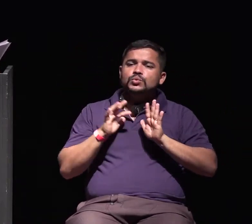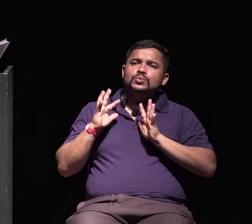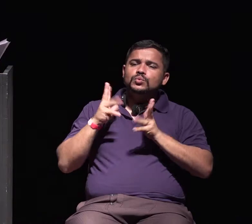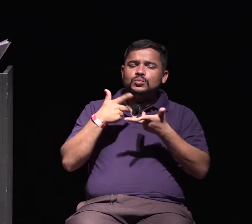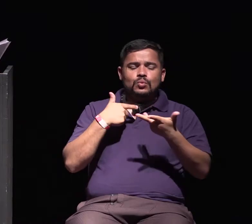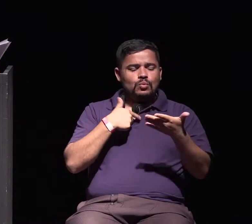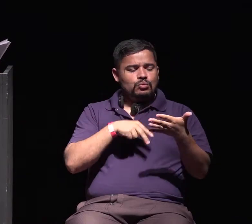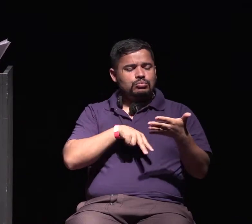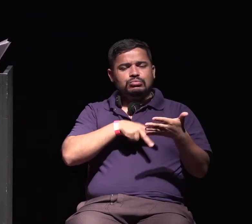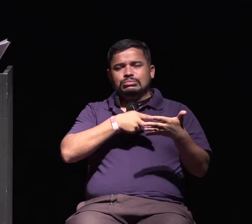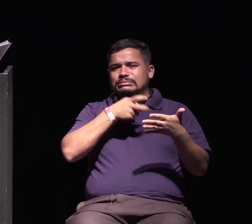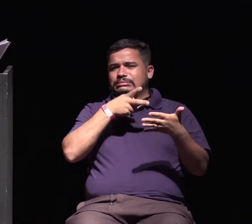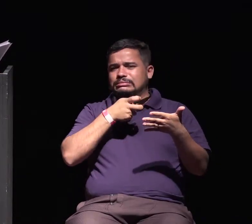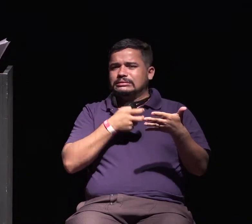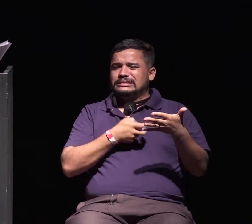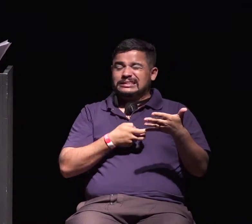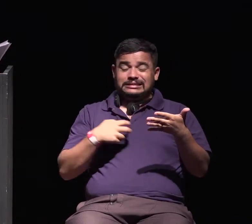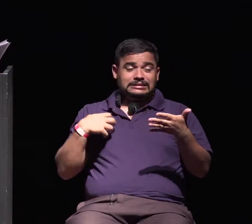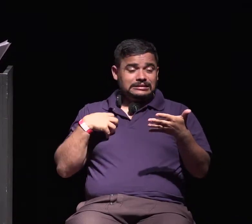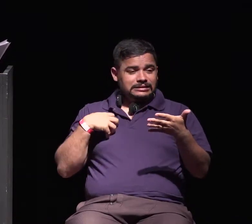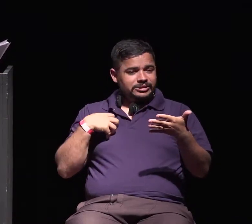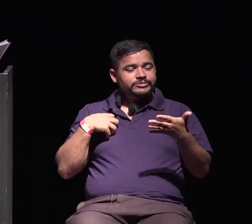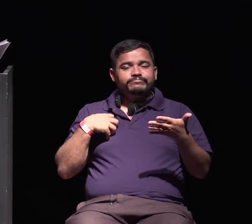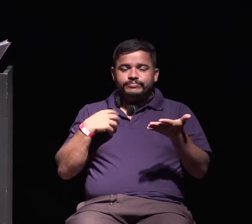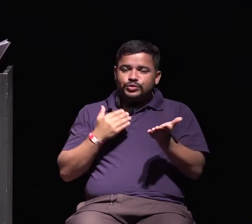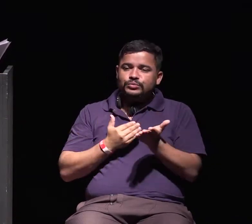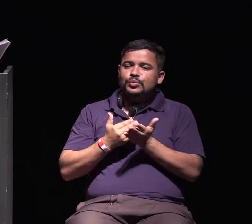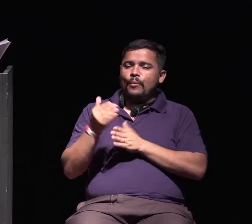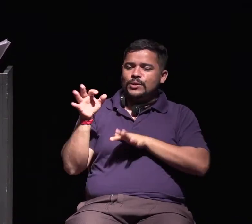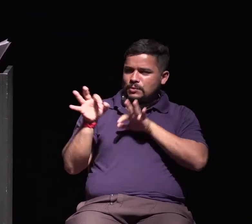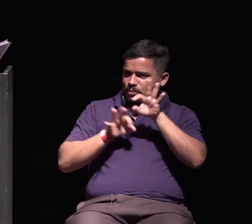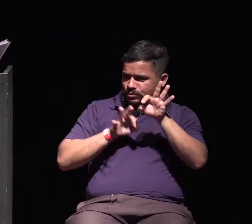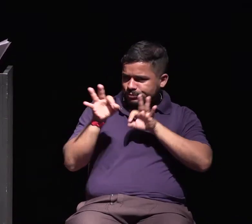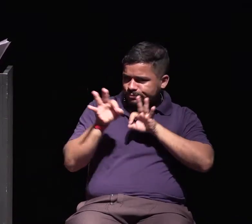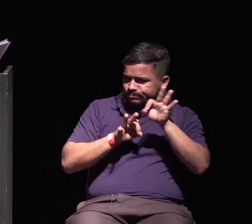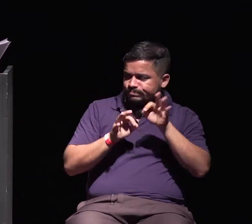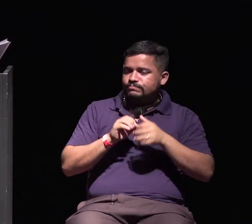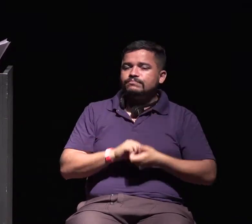mim, muito cruciais desde o início do desenvolvimento dos meus projetos,